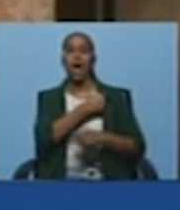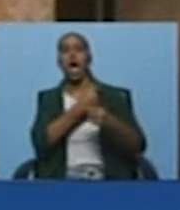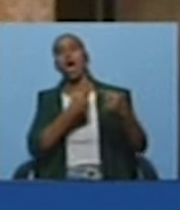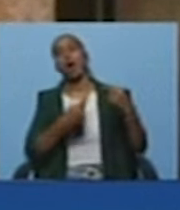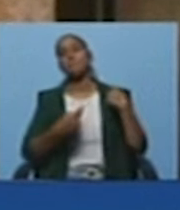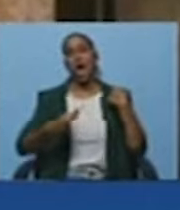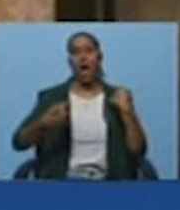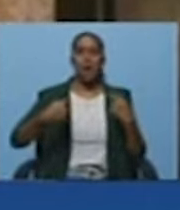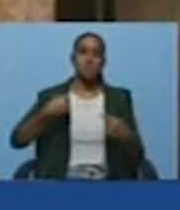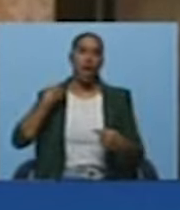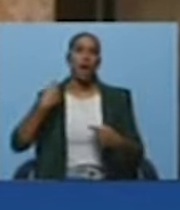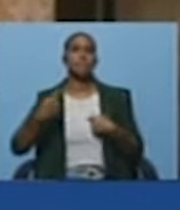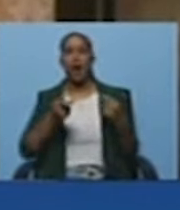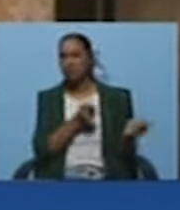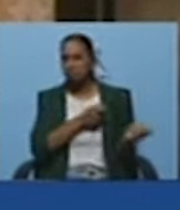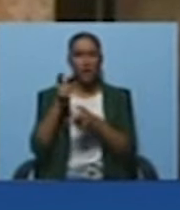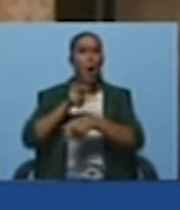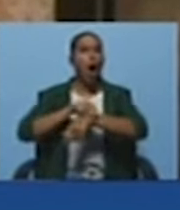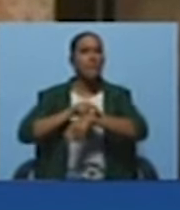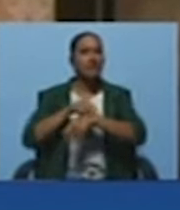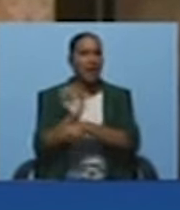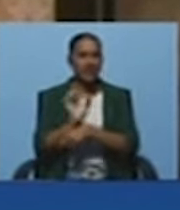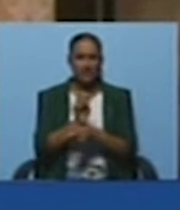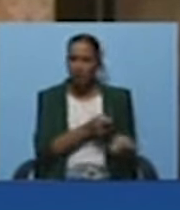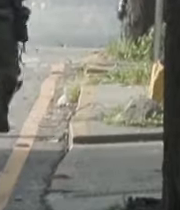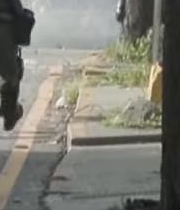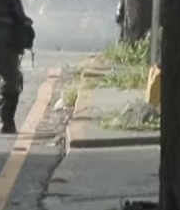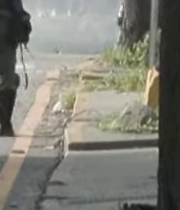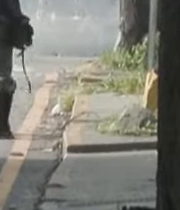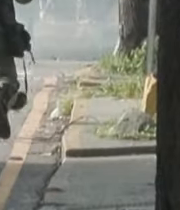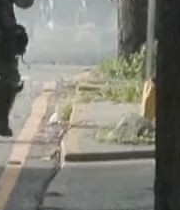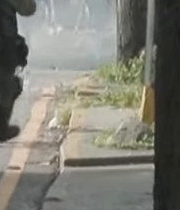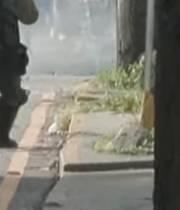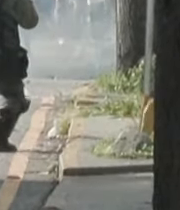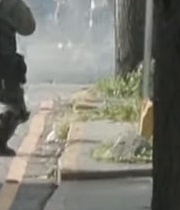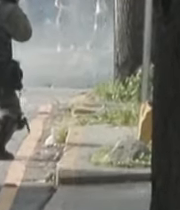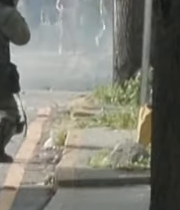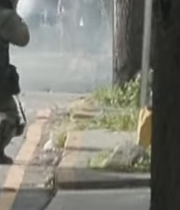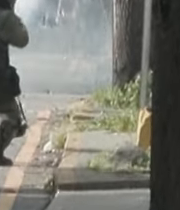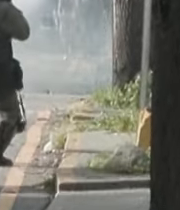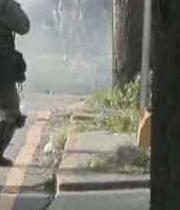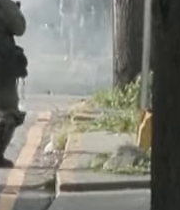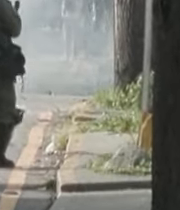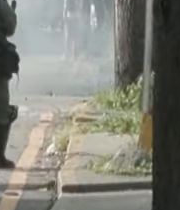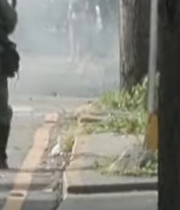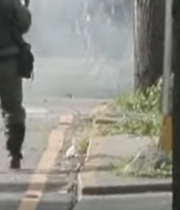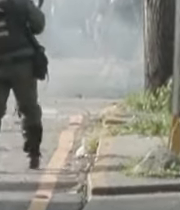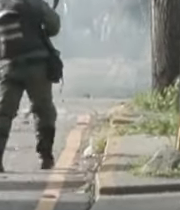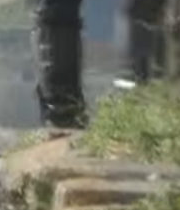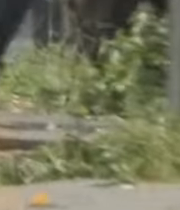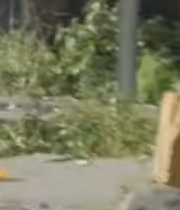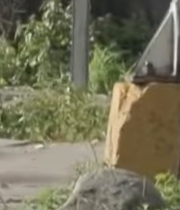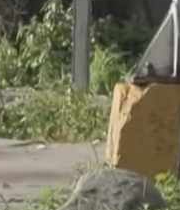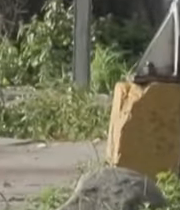nesta quinta-feira trata-se de dois motorizados cujas mortes estão so investigação do Ministério Público afirmou o procurador